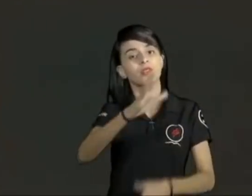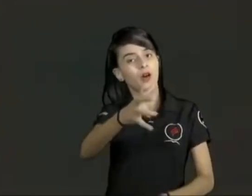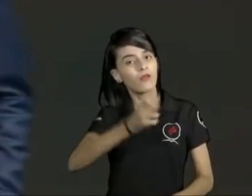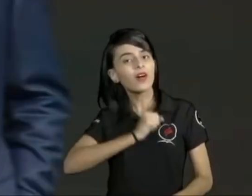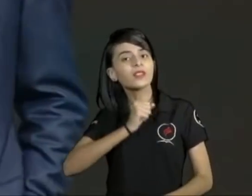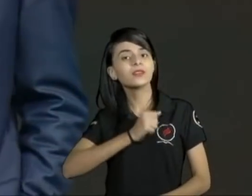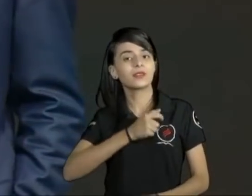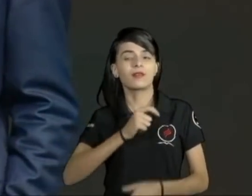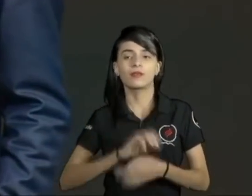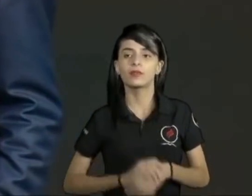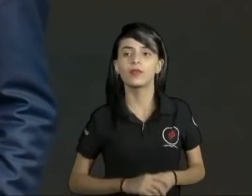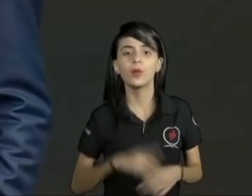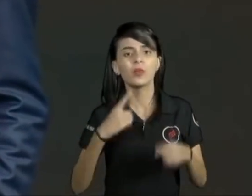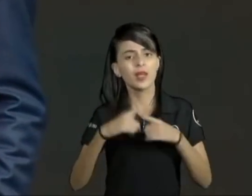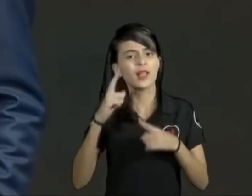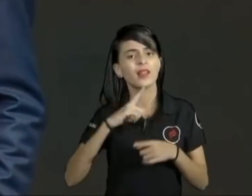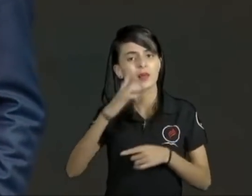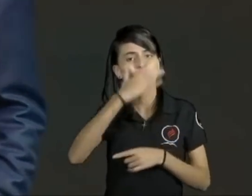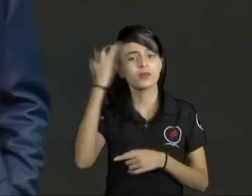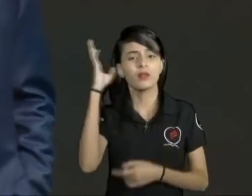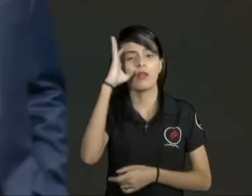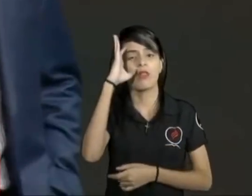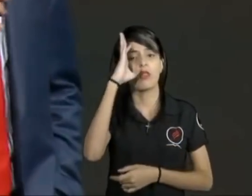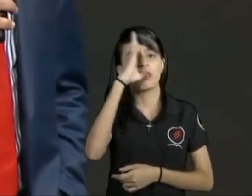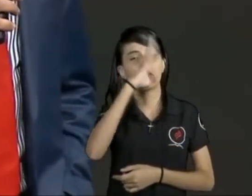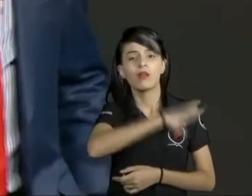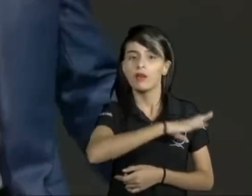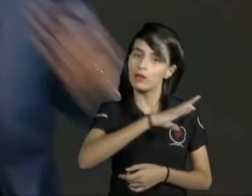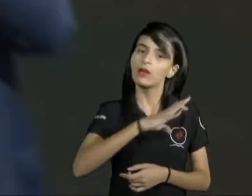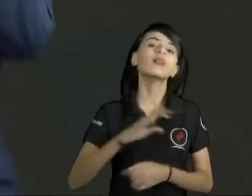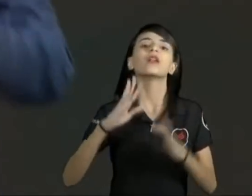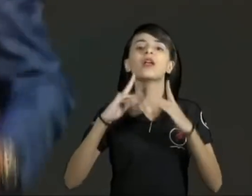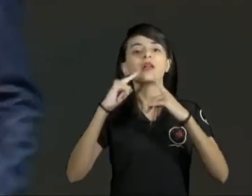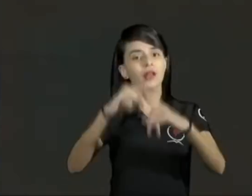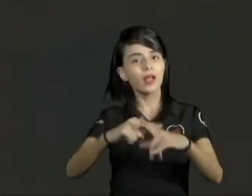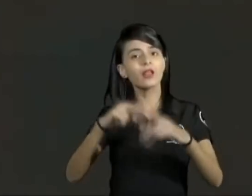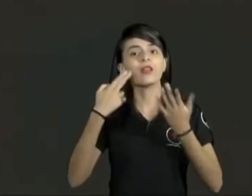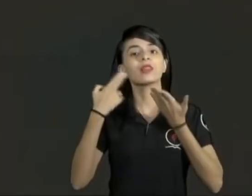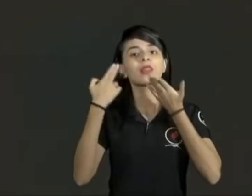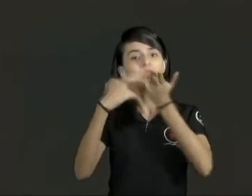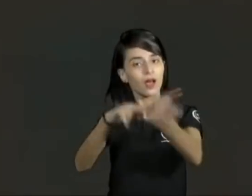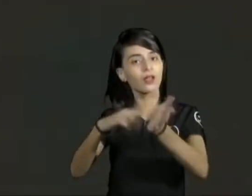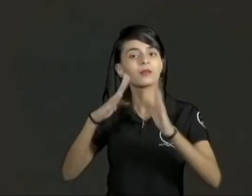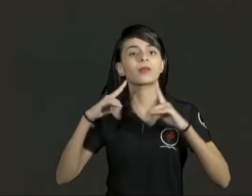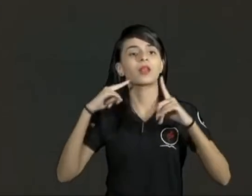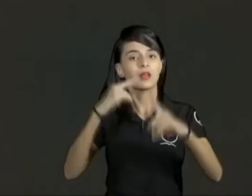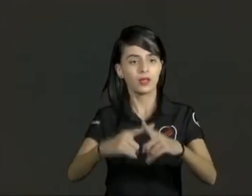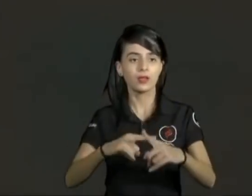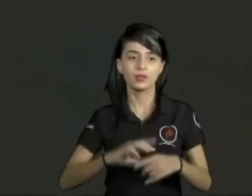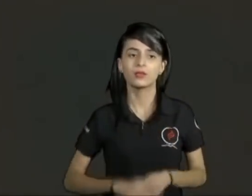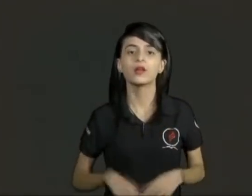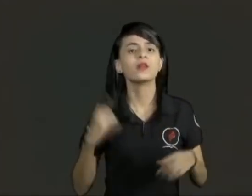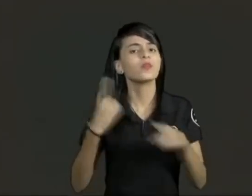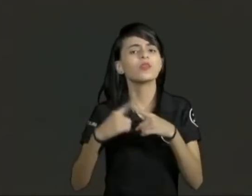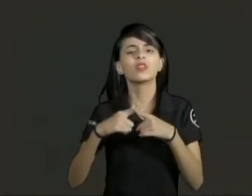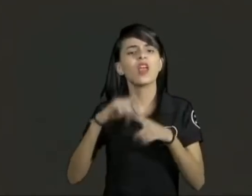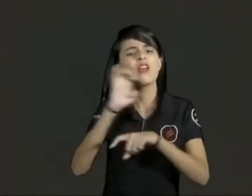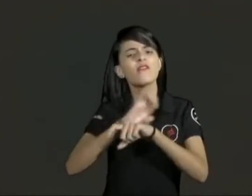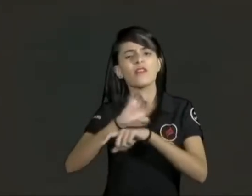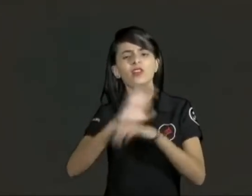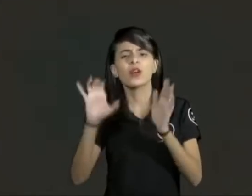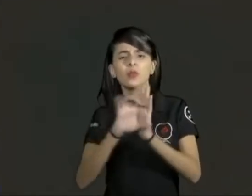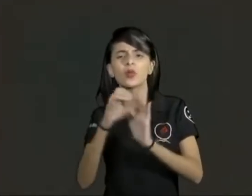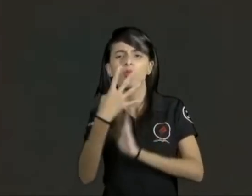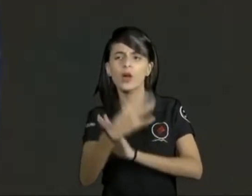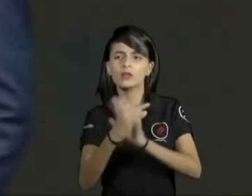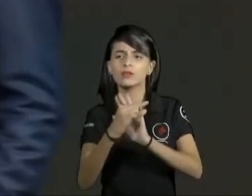quando abraçamos a fé porque tem gente dormindo que você corrigir tá fazendo para igreja a carta é para igreja porque Efésios